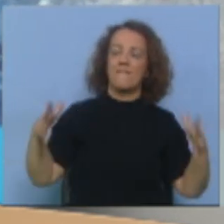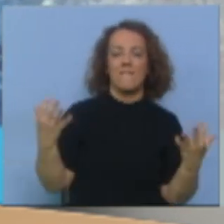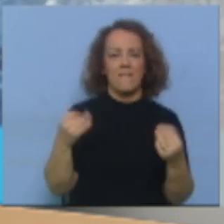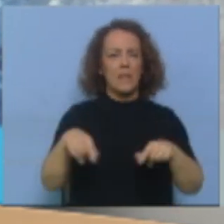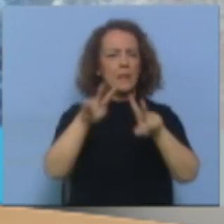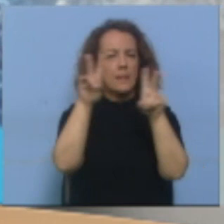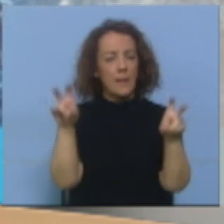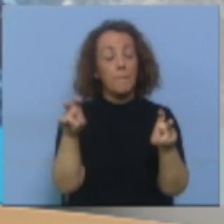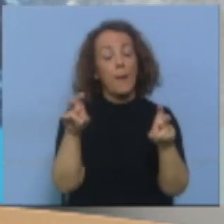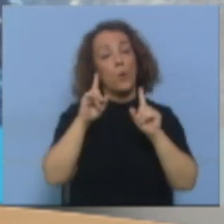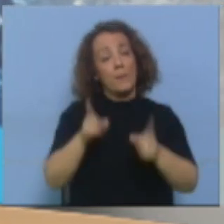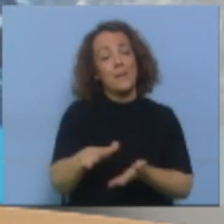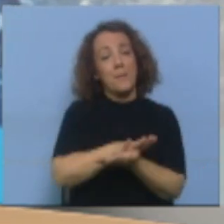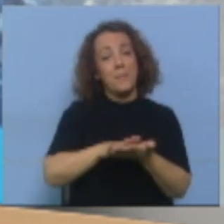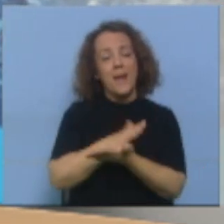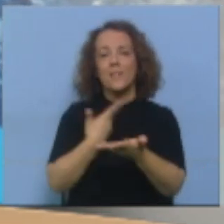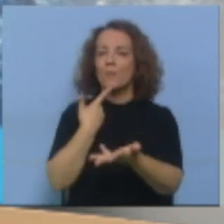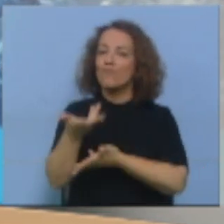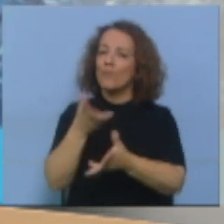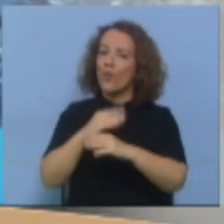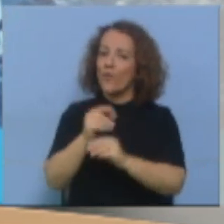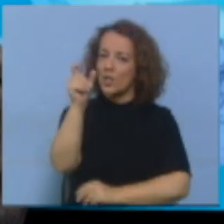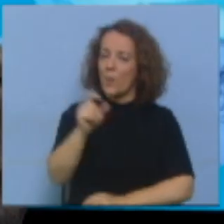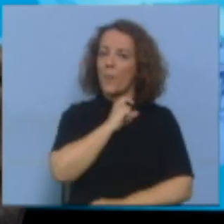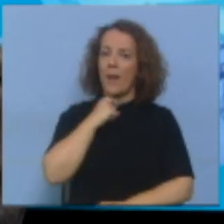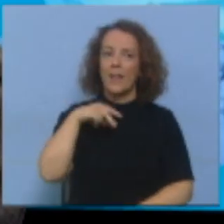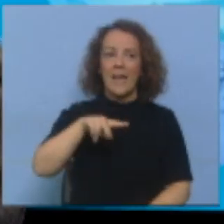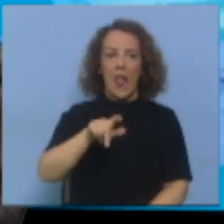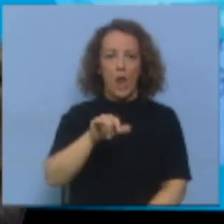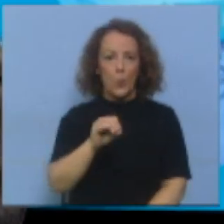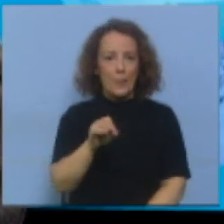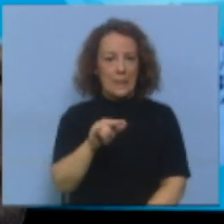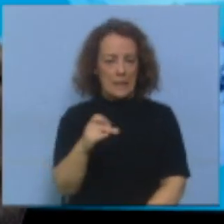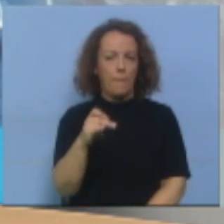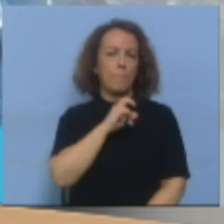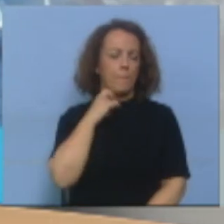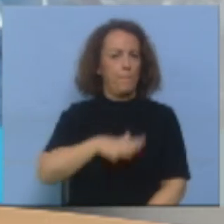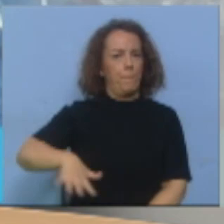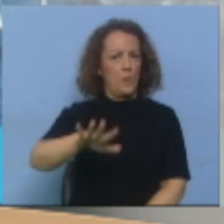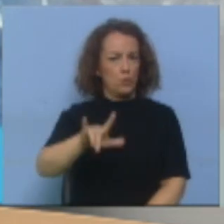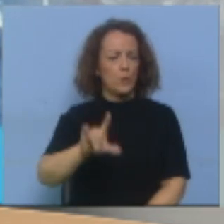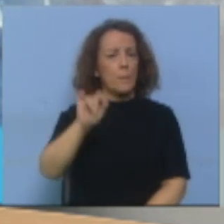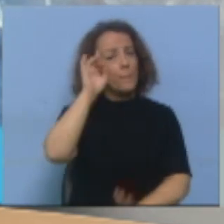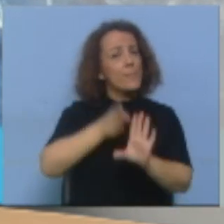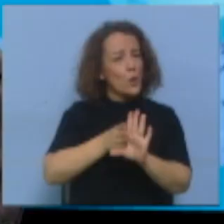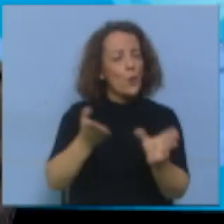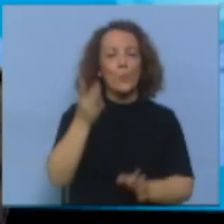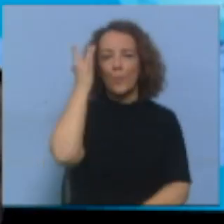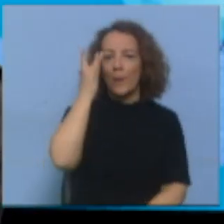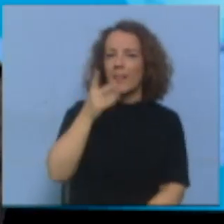tema que é o ponto de partida para a conversa com o Padre Nélio Pita, pároco em Lisboa e também psicólogo. Padre Nélio, boa